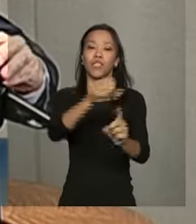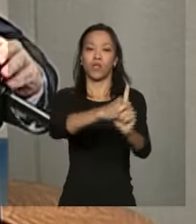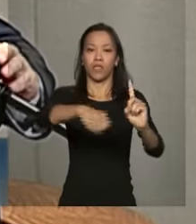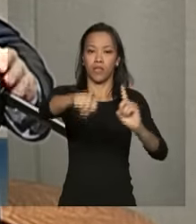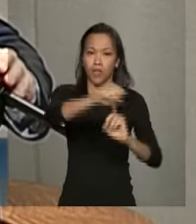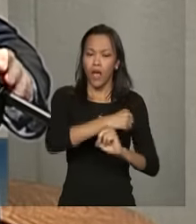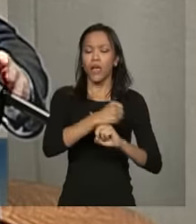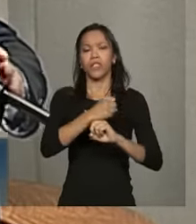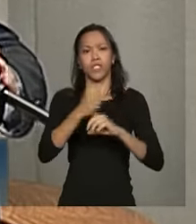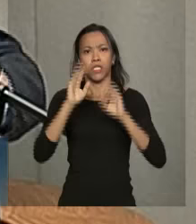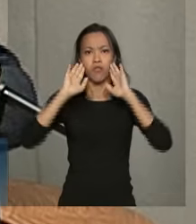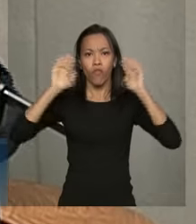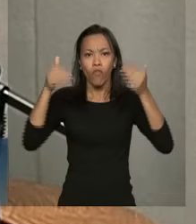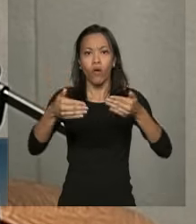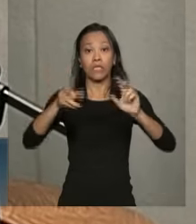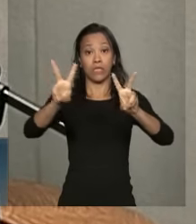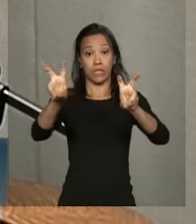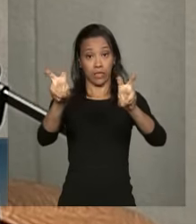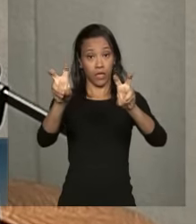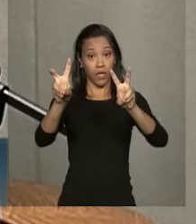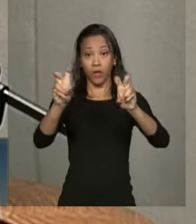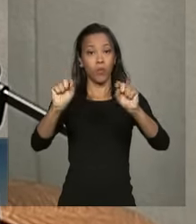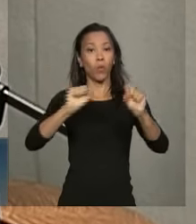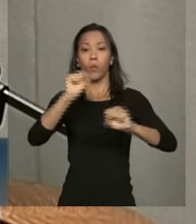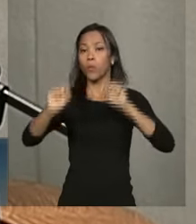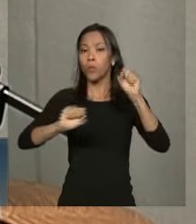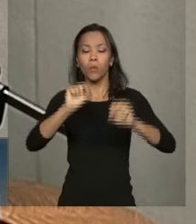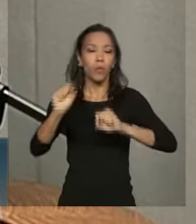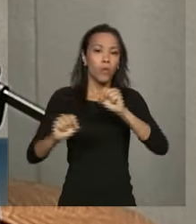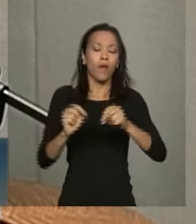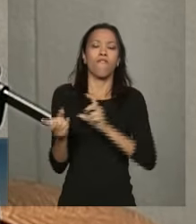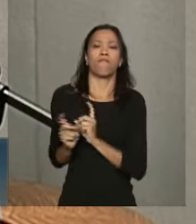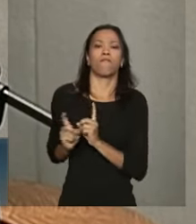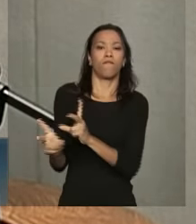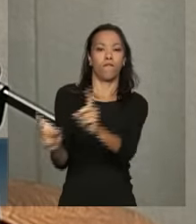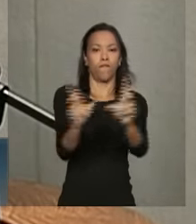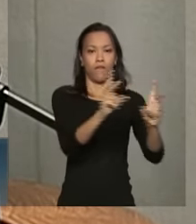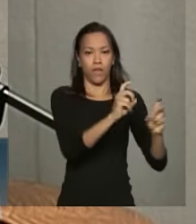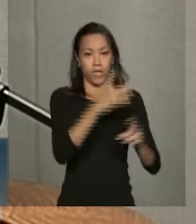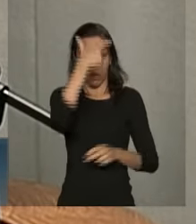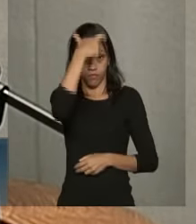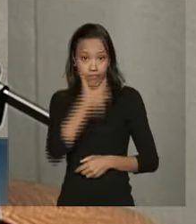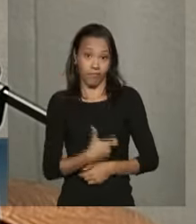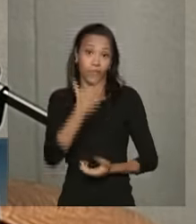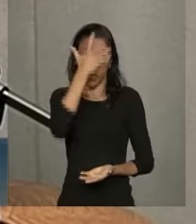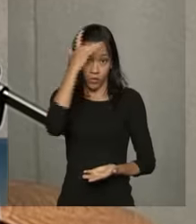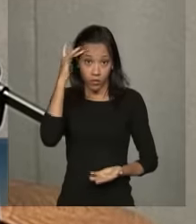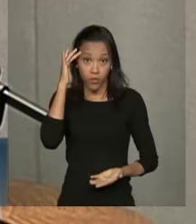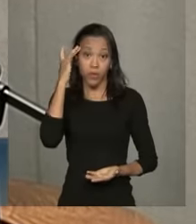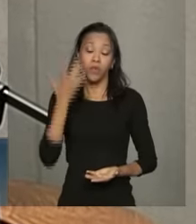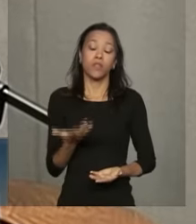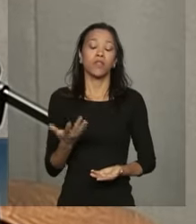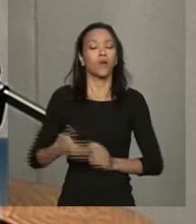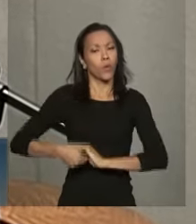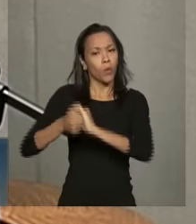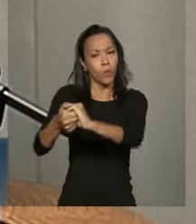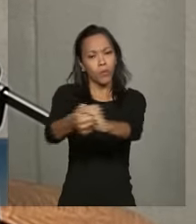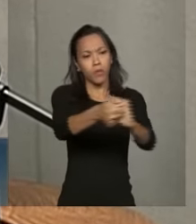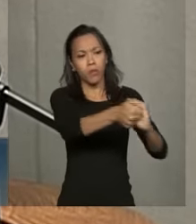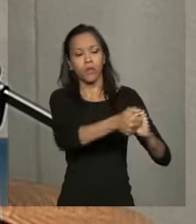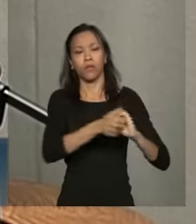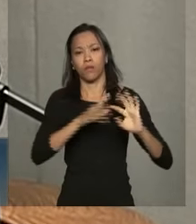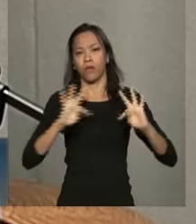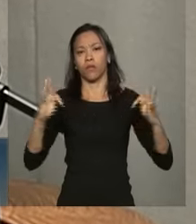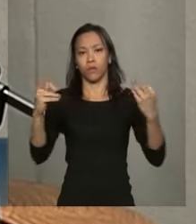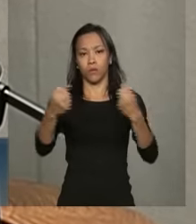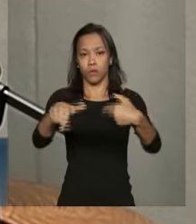enfrentamento ao tráfico de pessoas especial cumprimento a todos os que trabalham nesse tema no